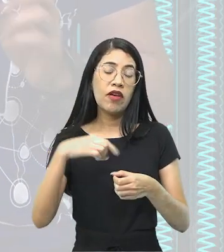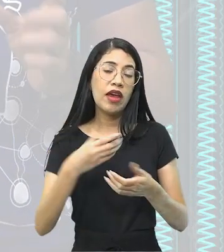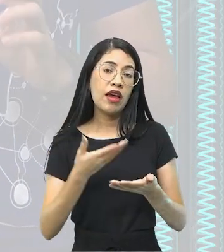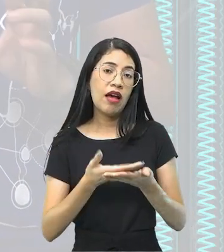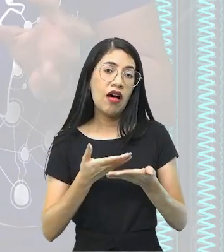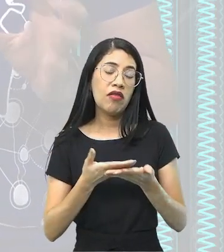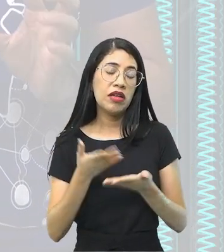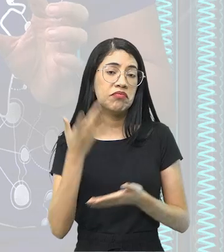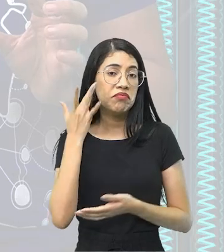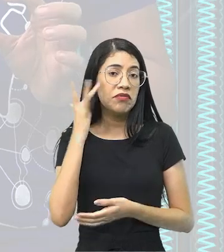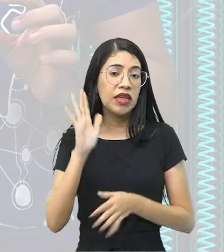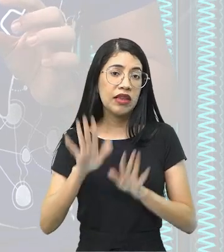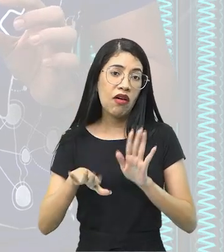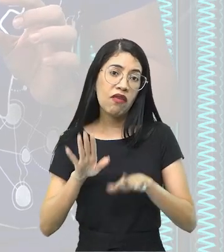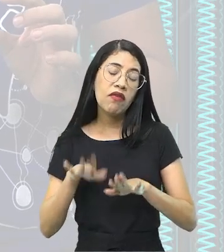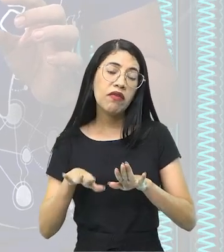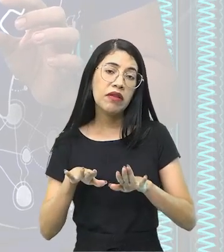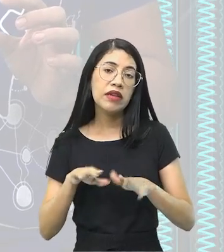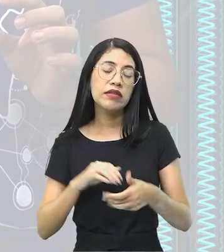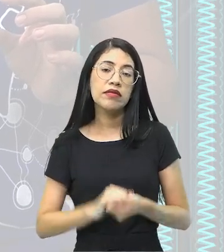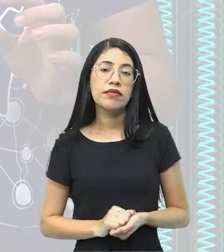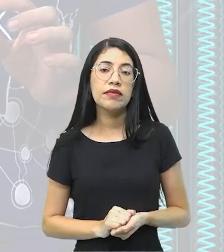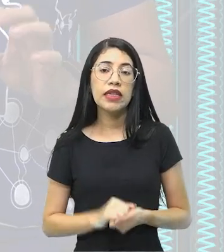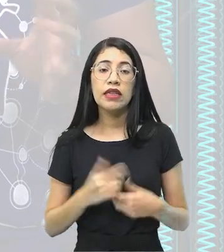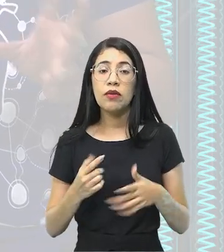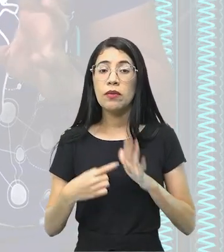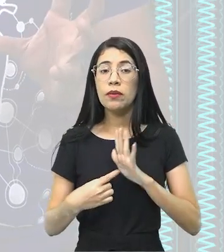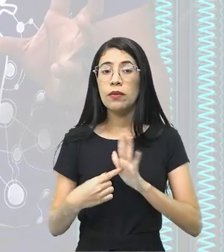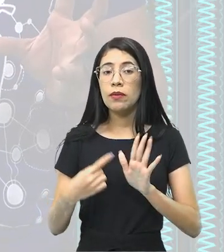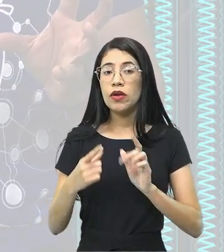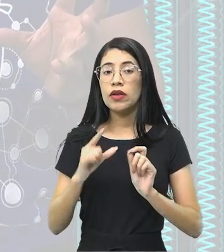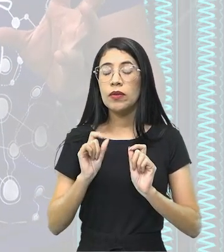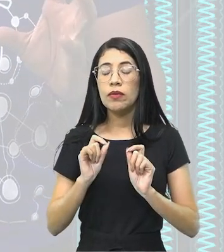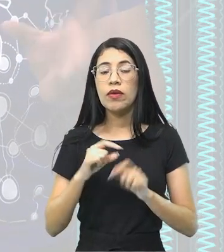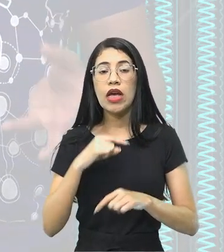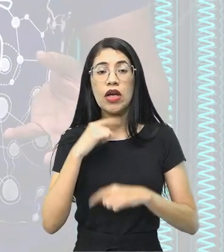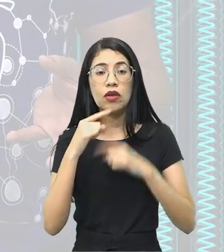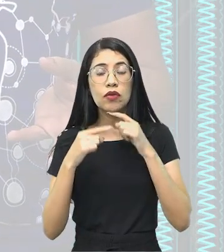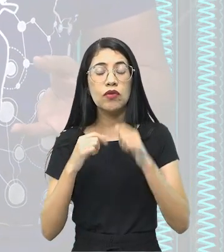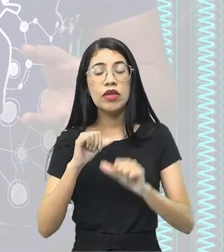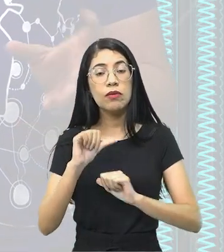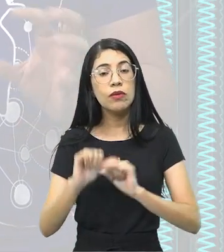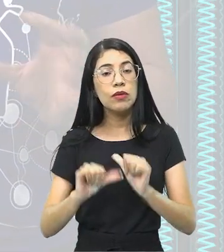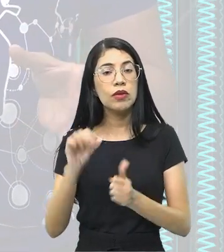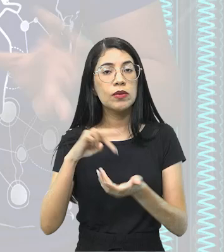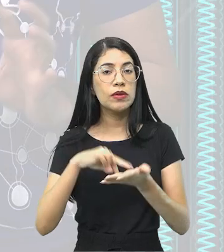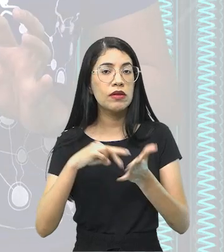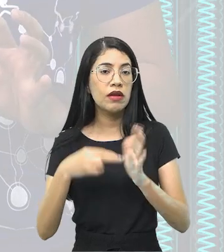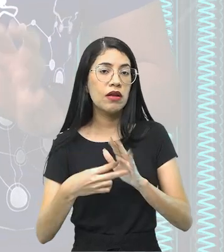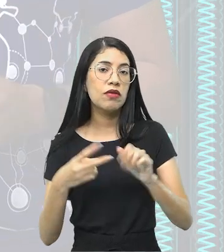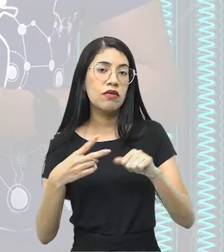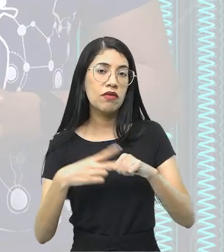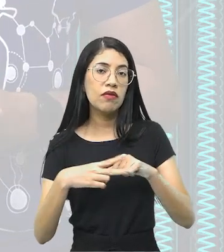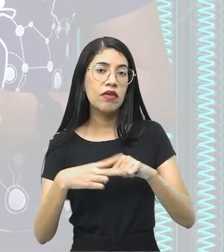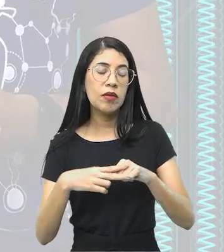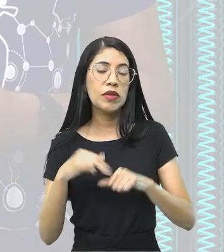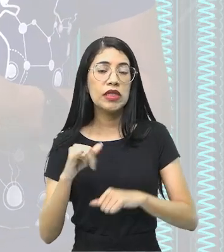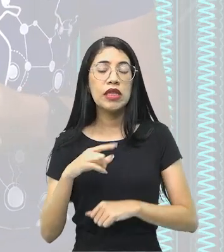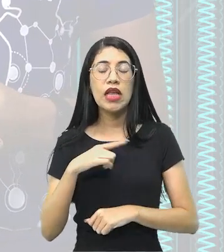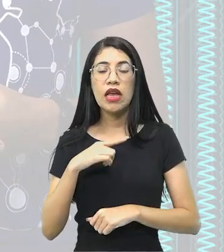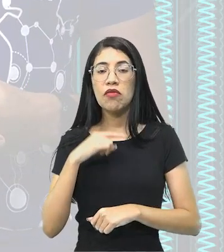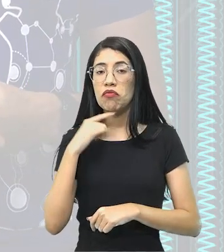uma dúvida aí, indicando ele virá à aula, talvez. Eu altero o sentido do verbo aí nessa situação de